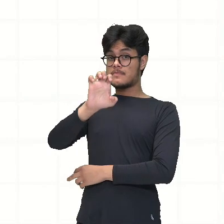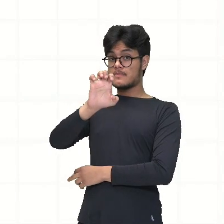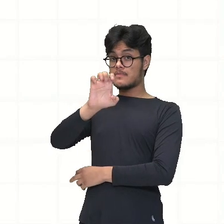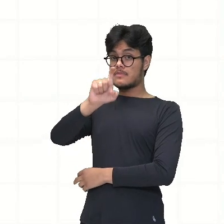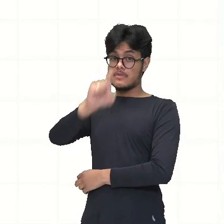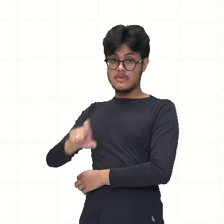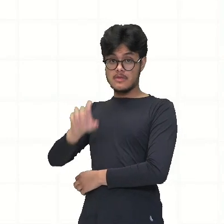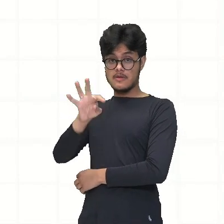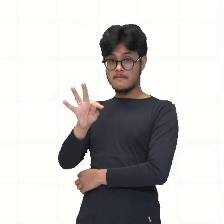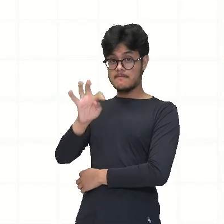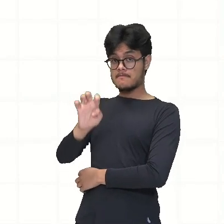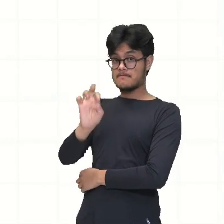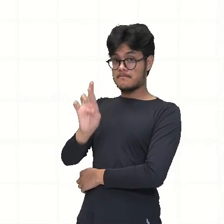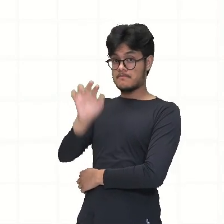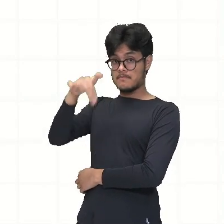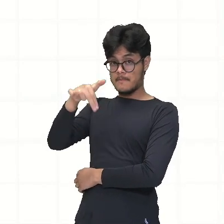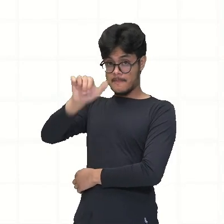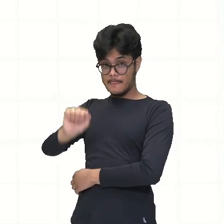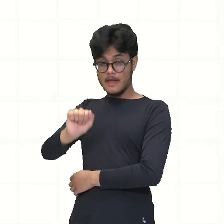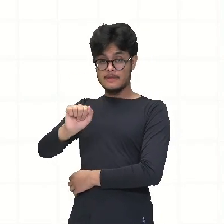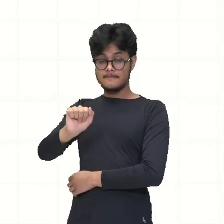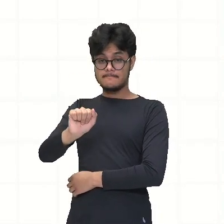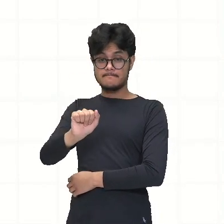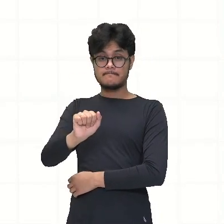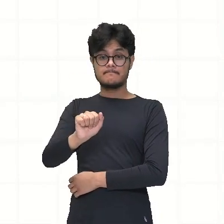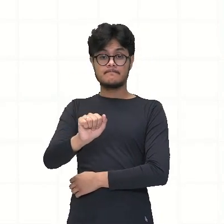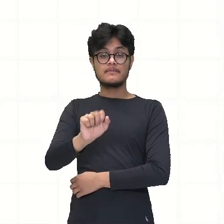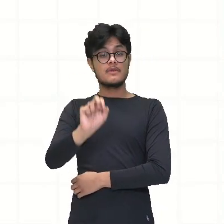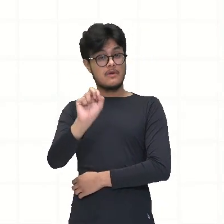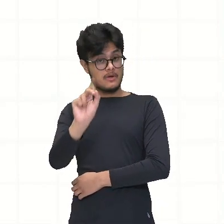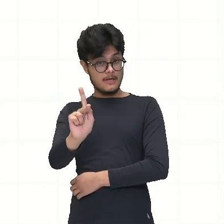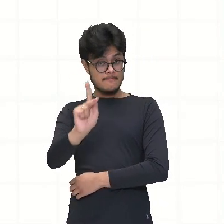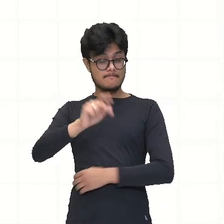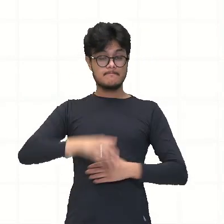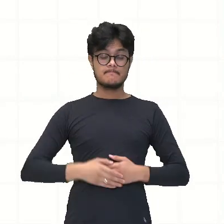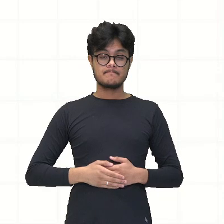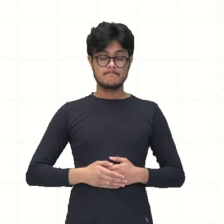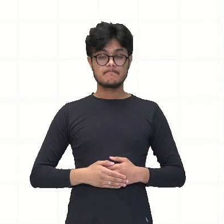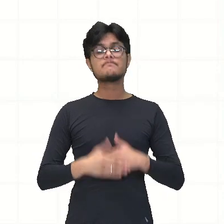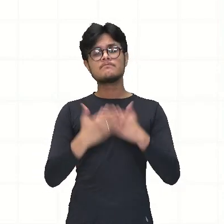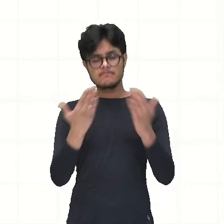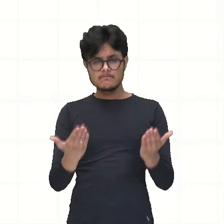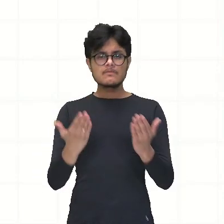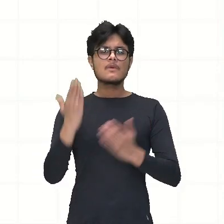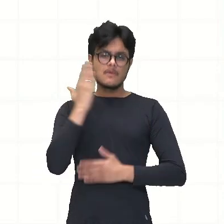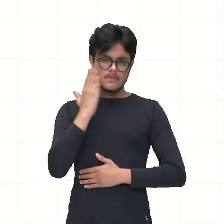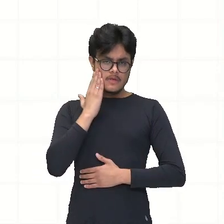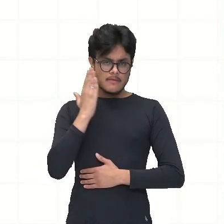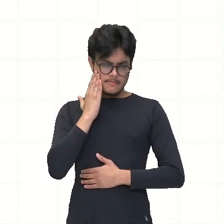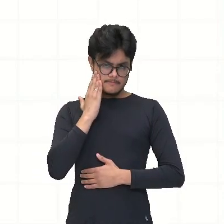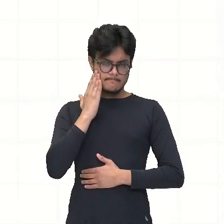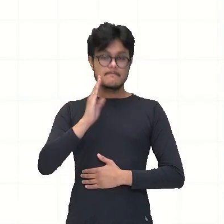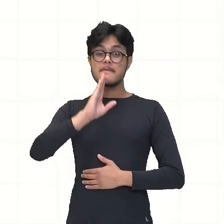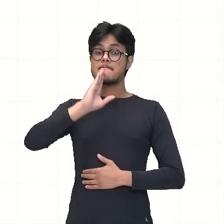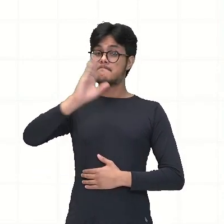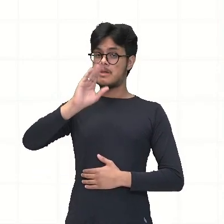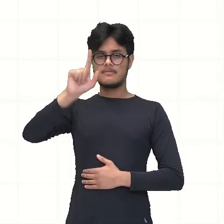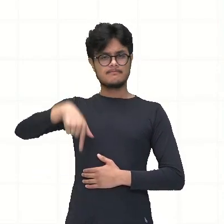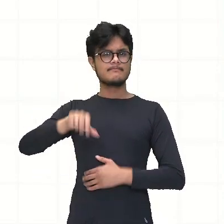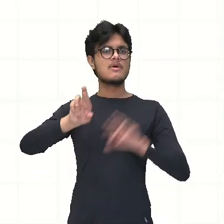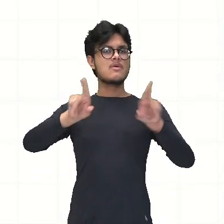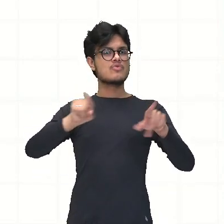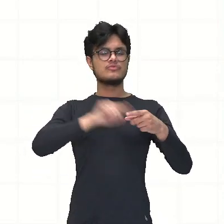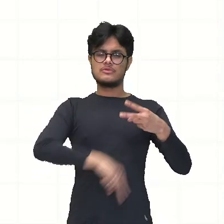vamos denominar de migração externa ou internacional. Então a gente já tem aí a principal diferença. Então